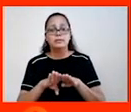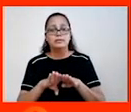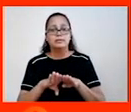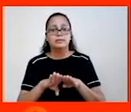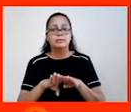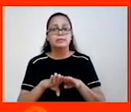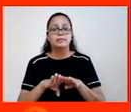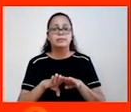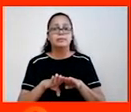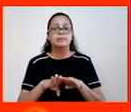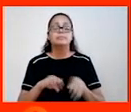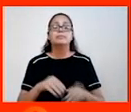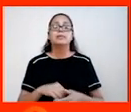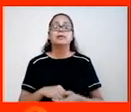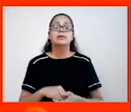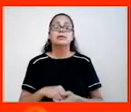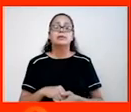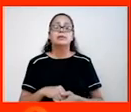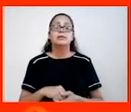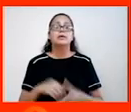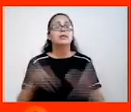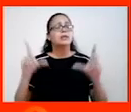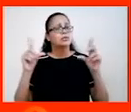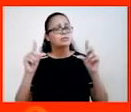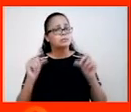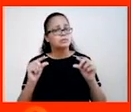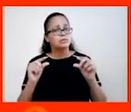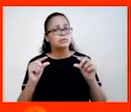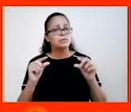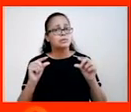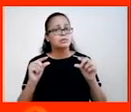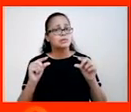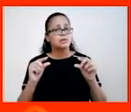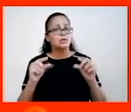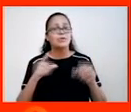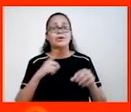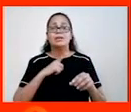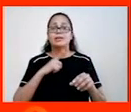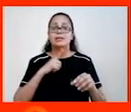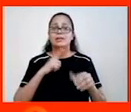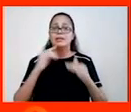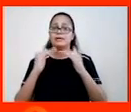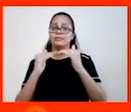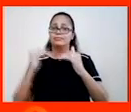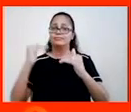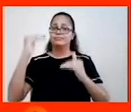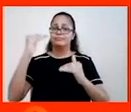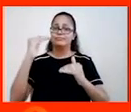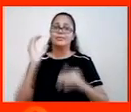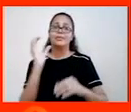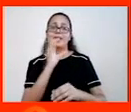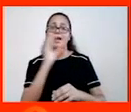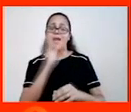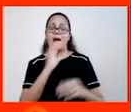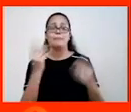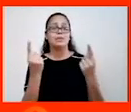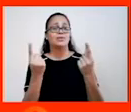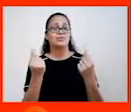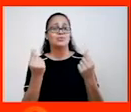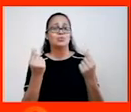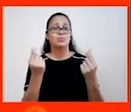em consequência da diminuição da produção, aconteceu a elevação acelerada de